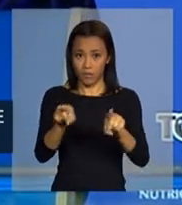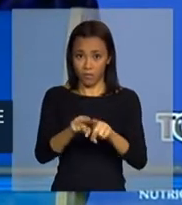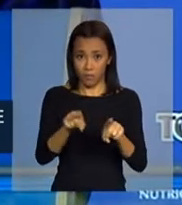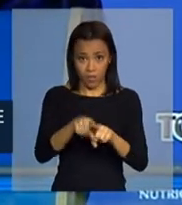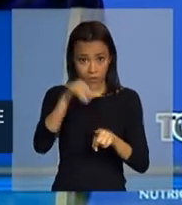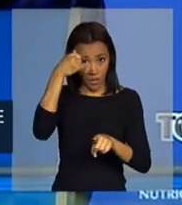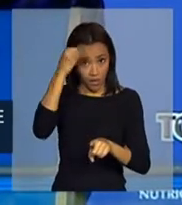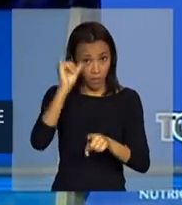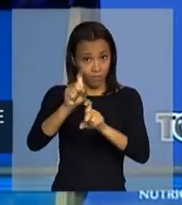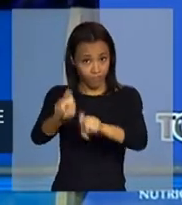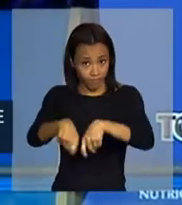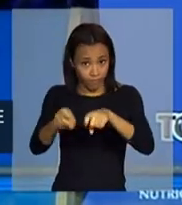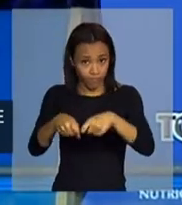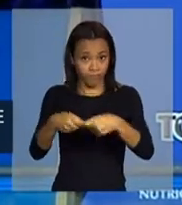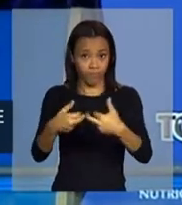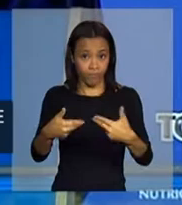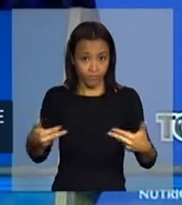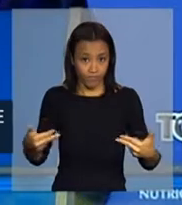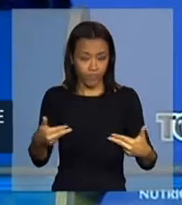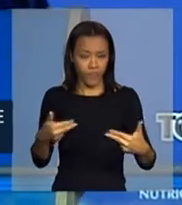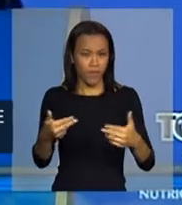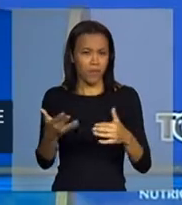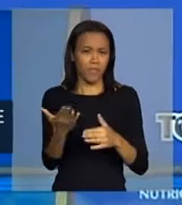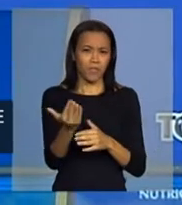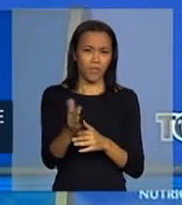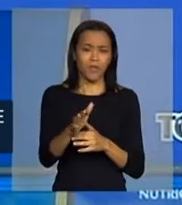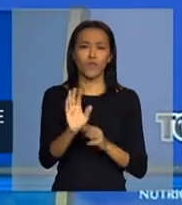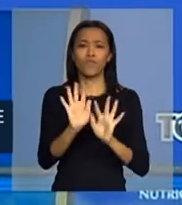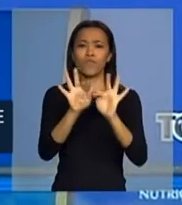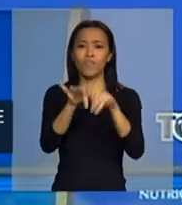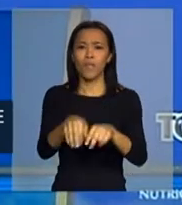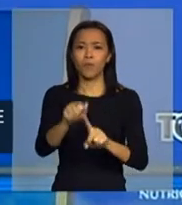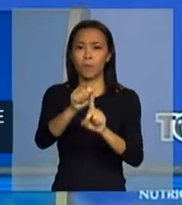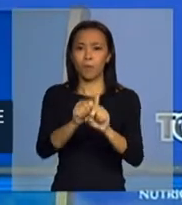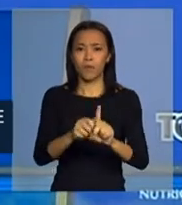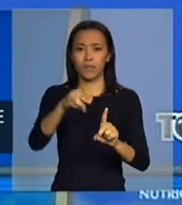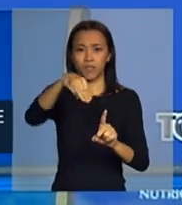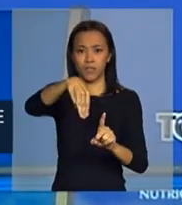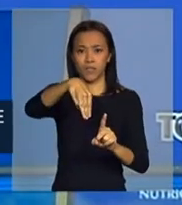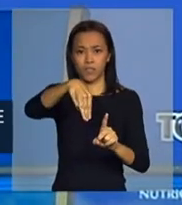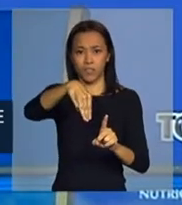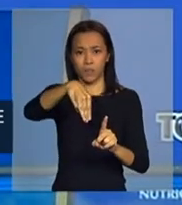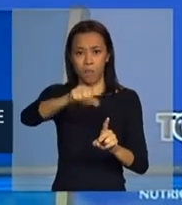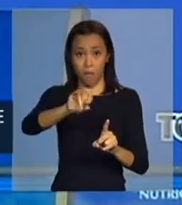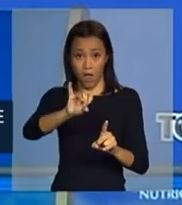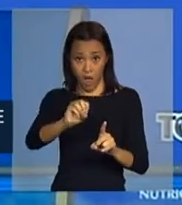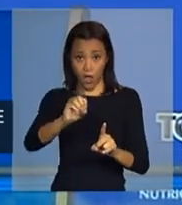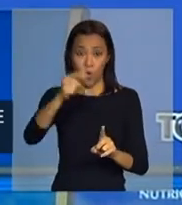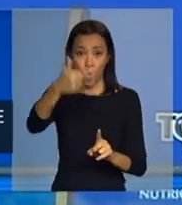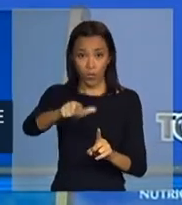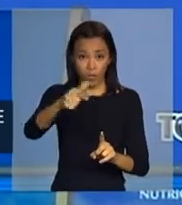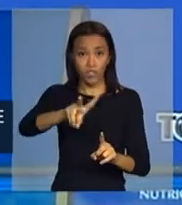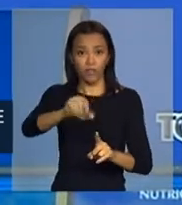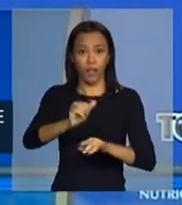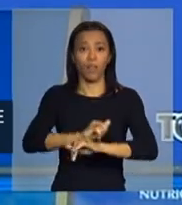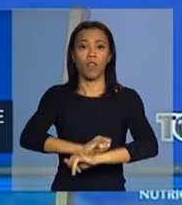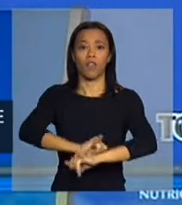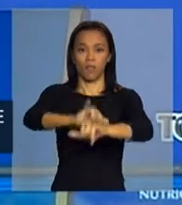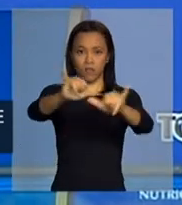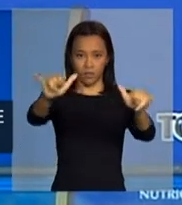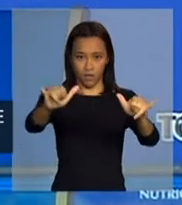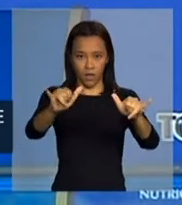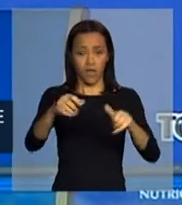por volta do final do mês de maio, nós iremos mais uma vez lançar.